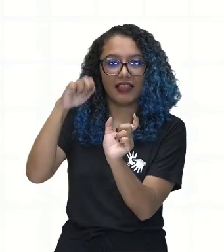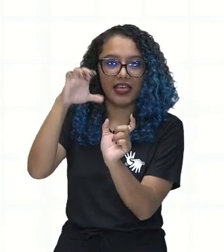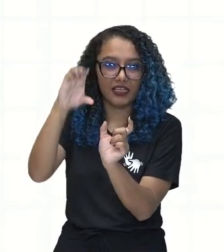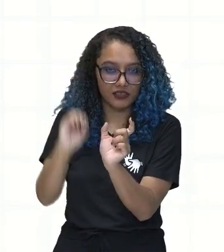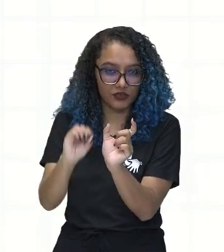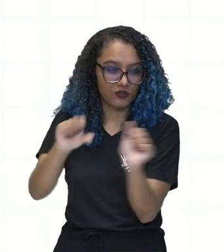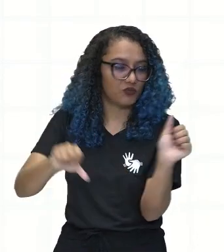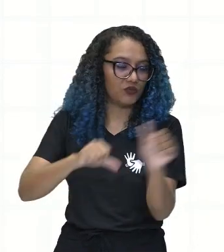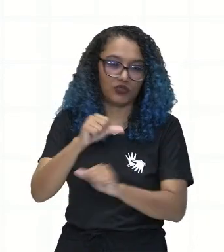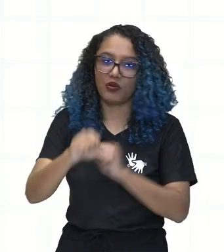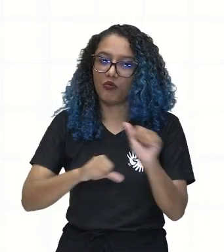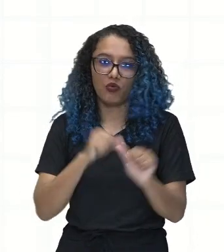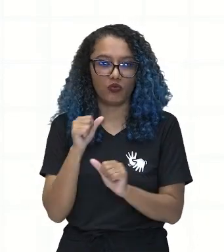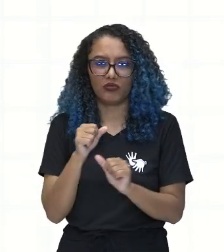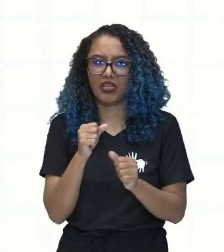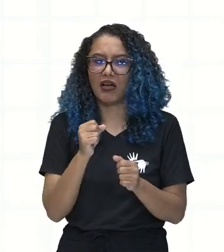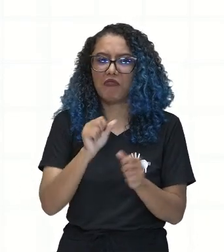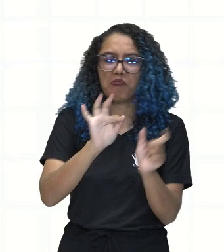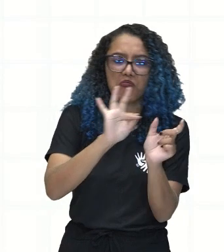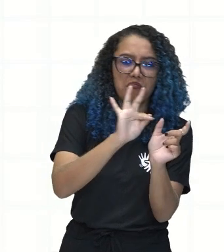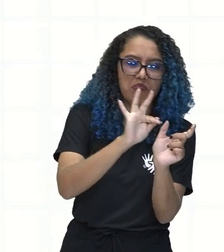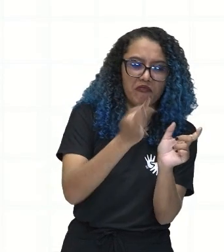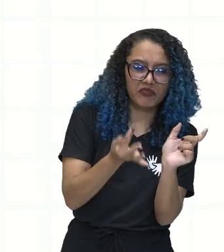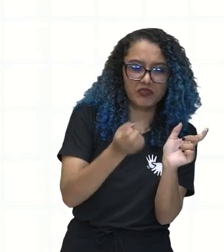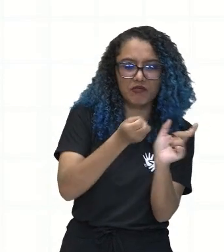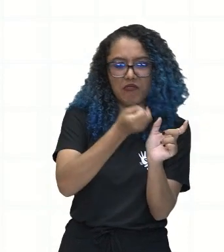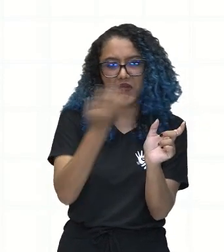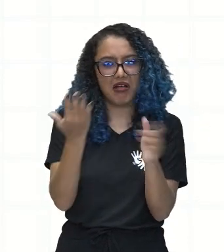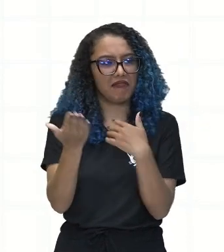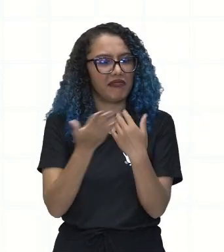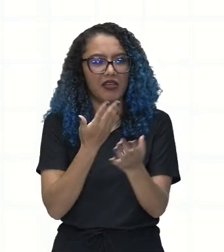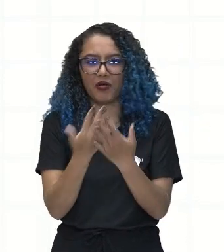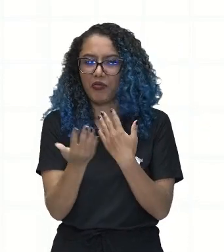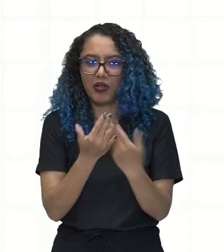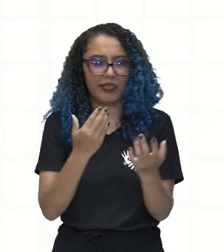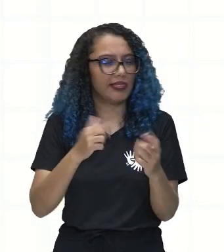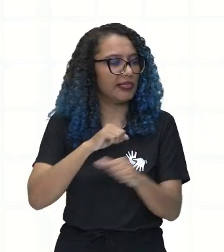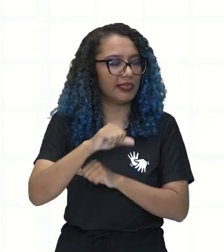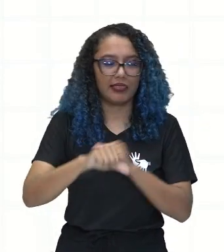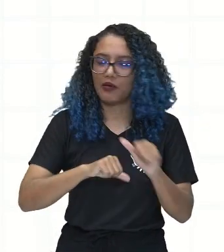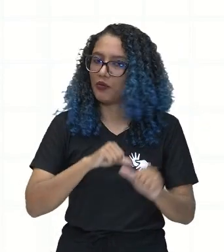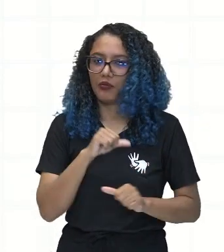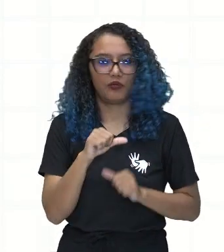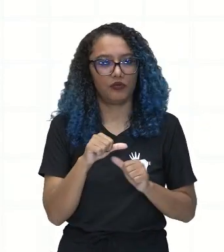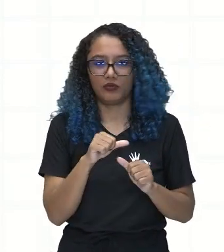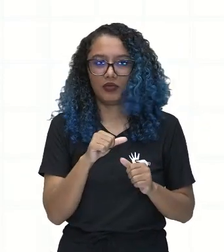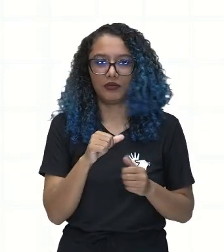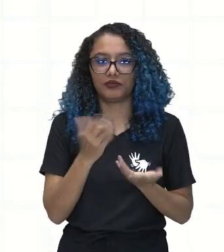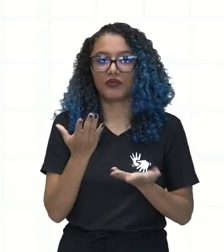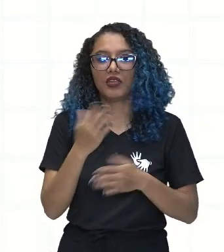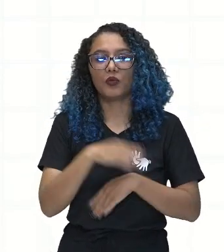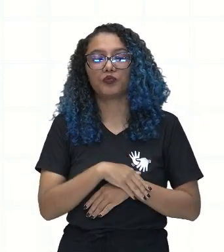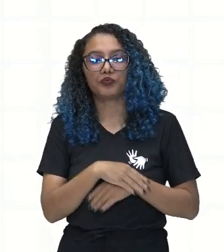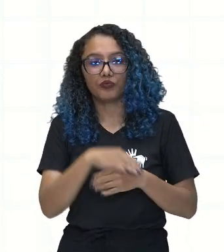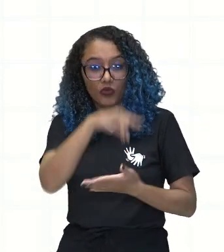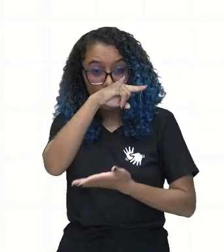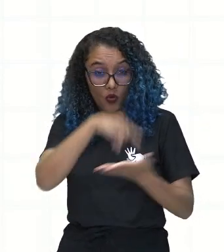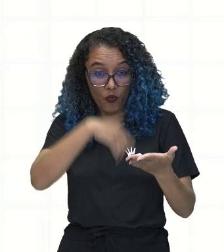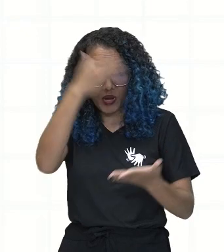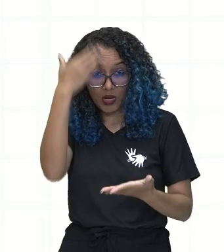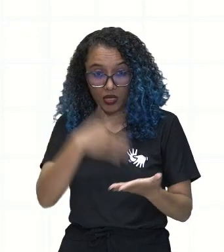mudar, tanto plural quanto singular. Olha só, os recibos em anexo.